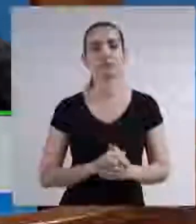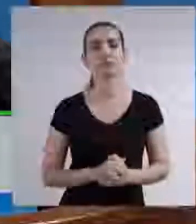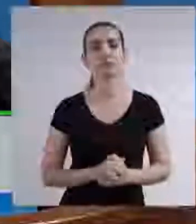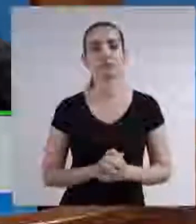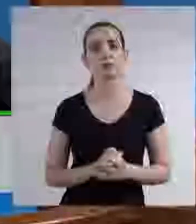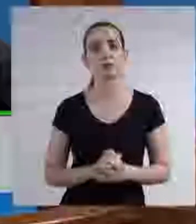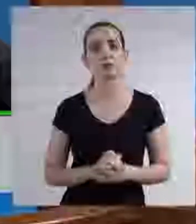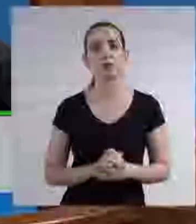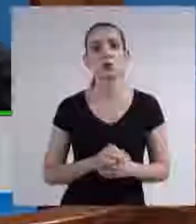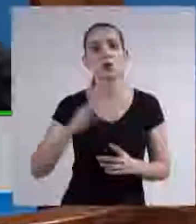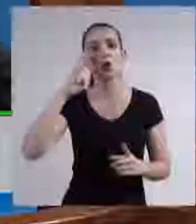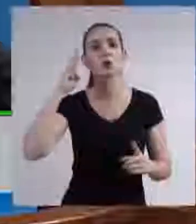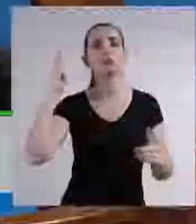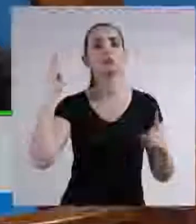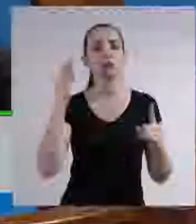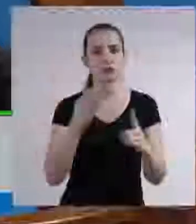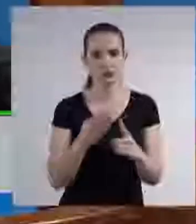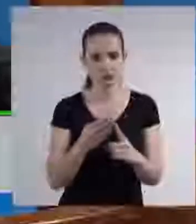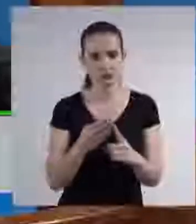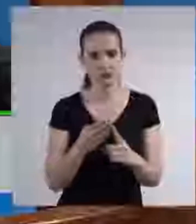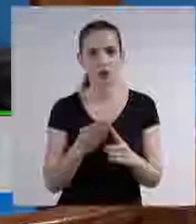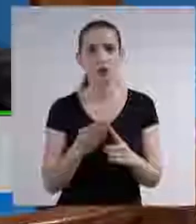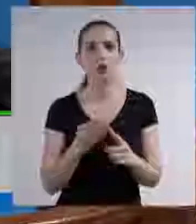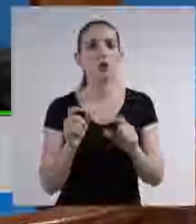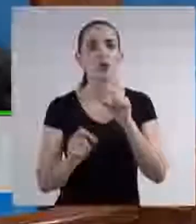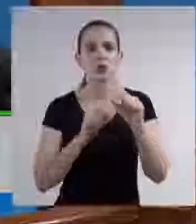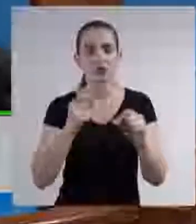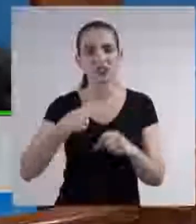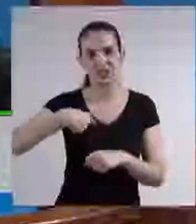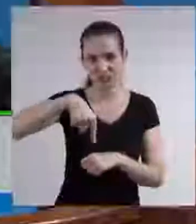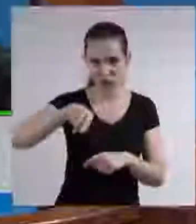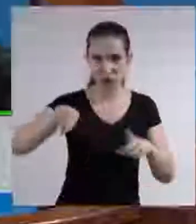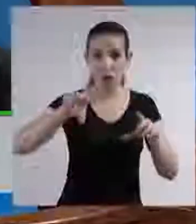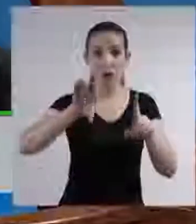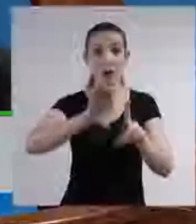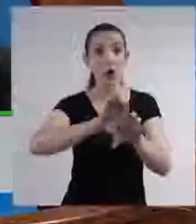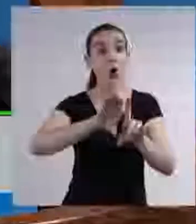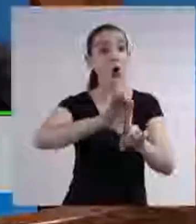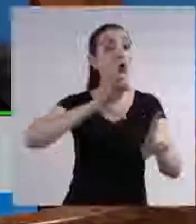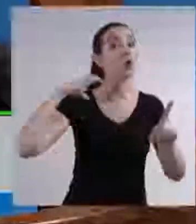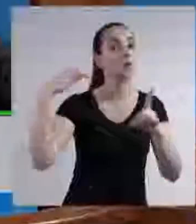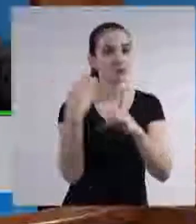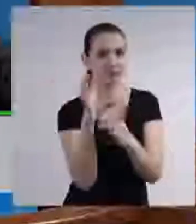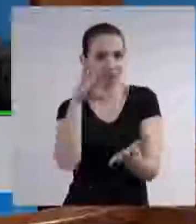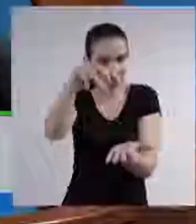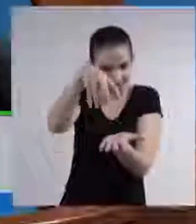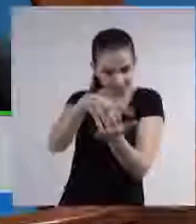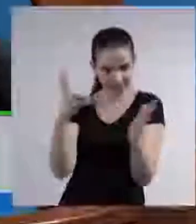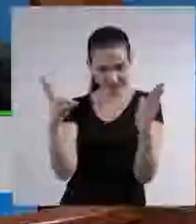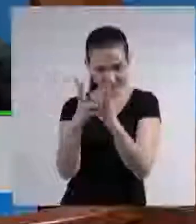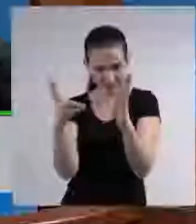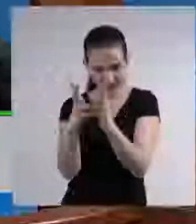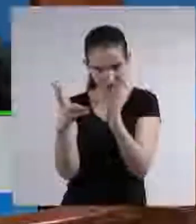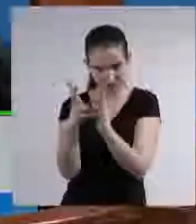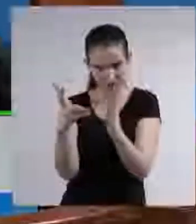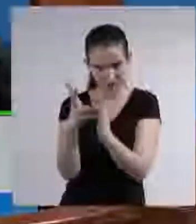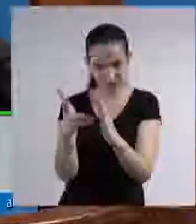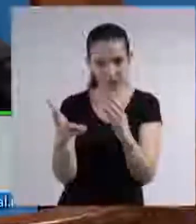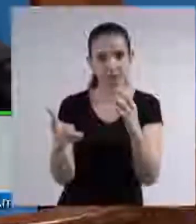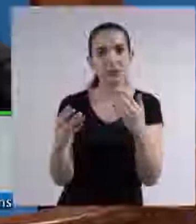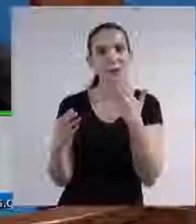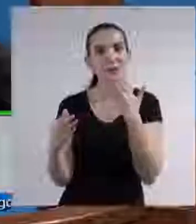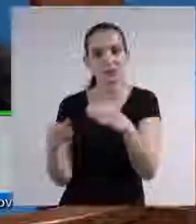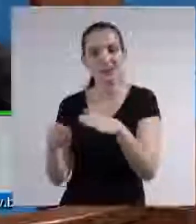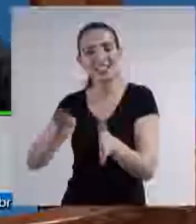fazer o despejo de uma comunidade indígena que está ali